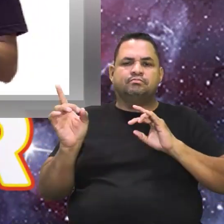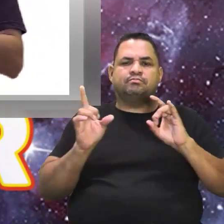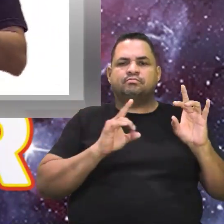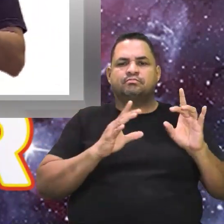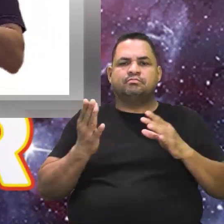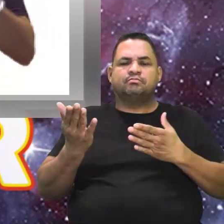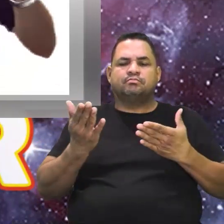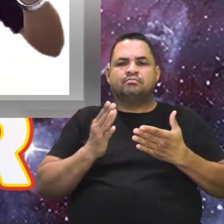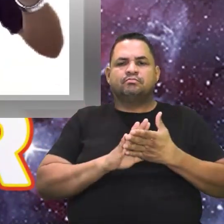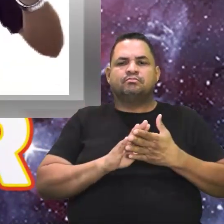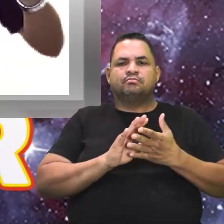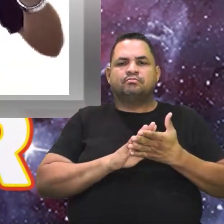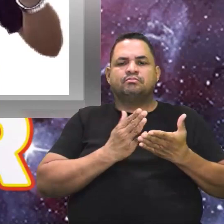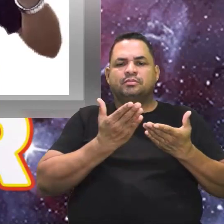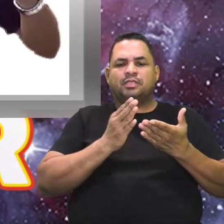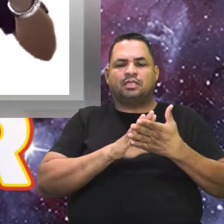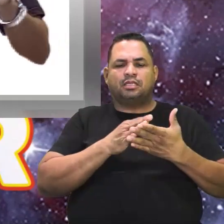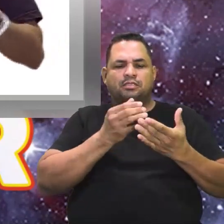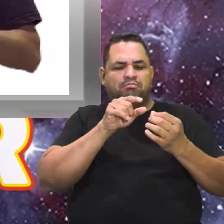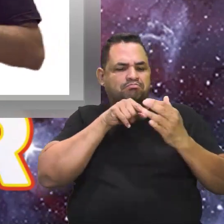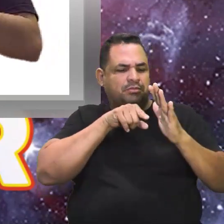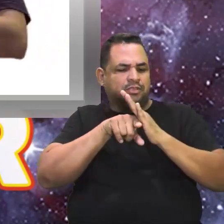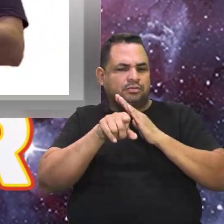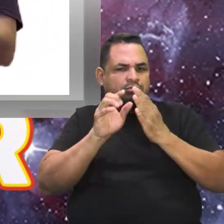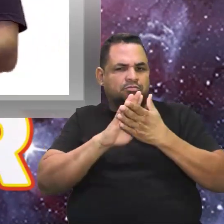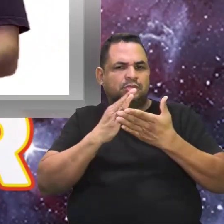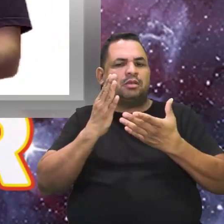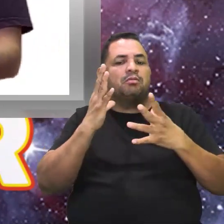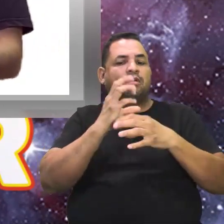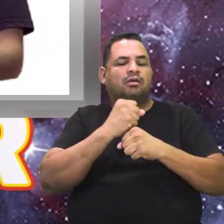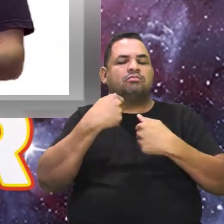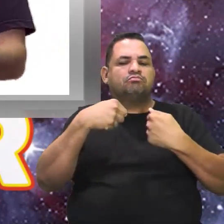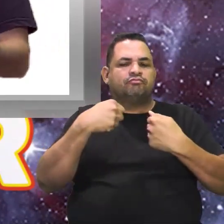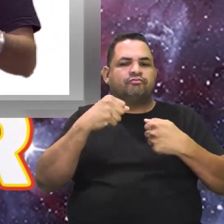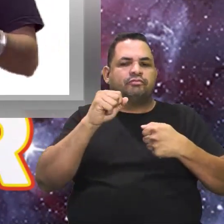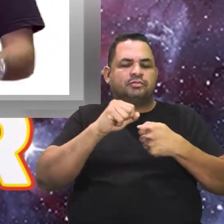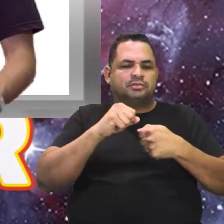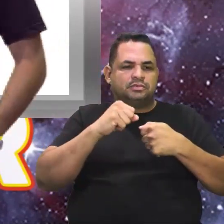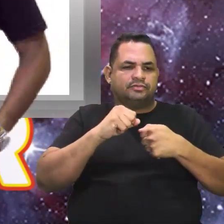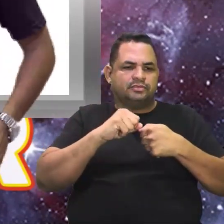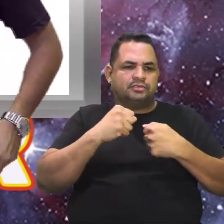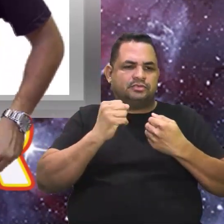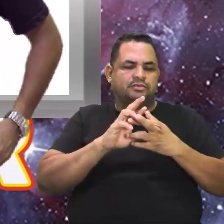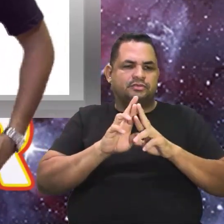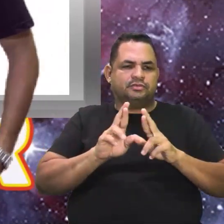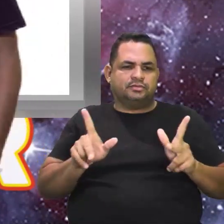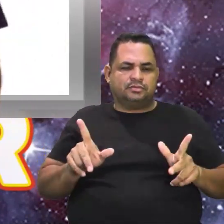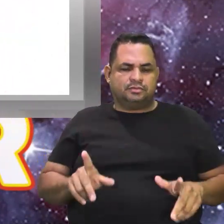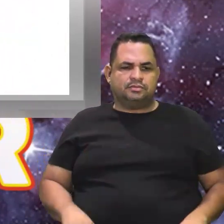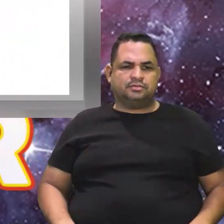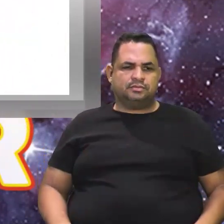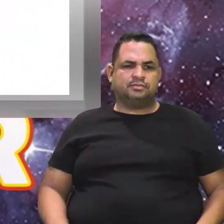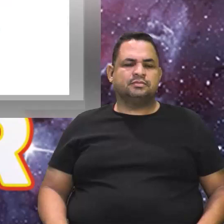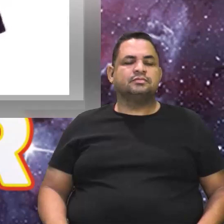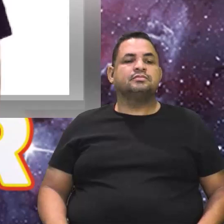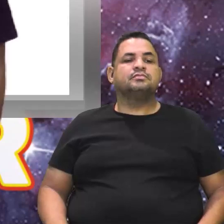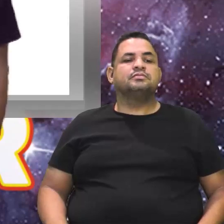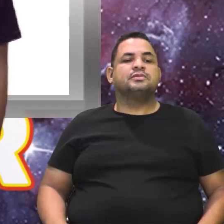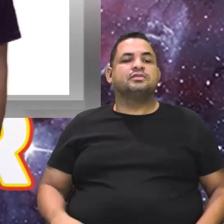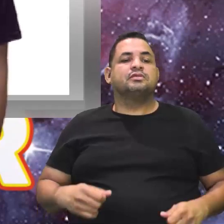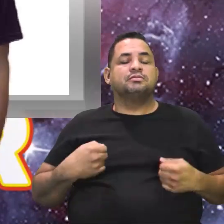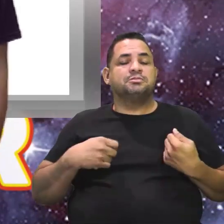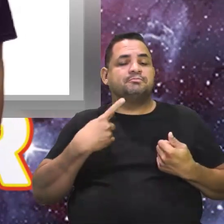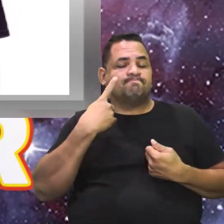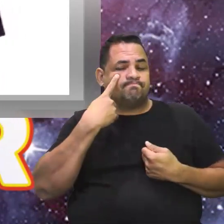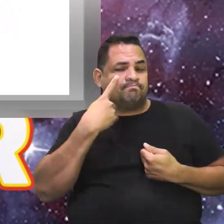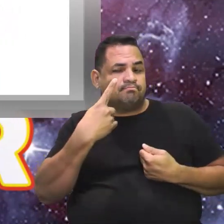cada ponto que ele analisava ali, era uma conta que era feita diferente. E o que a gente quer trabalhar com vocês cada vez mais é essa